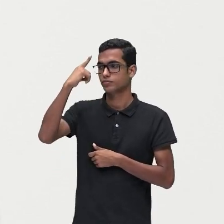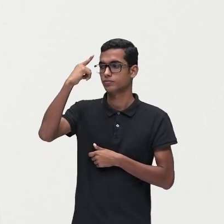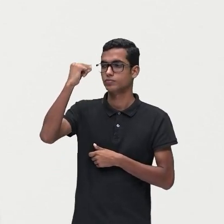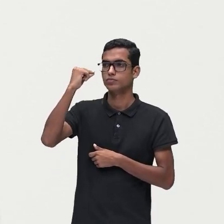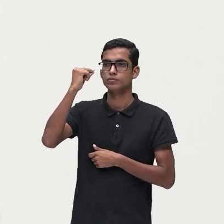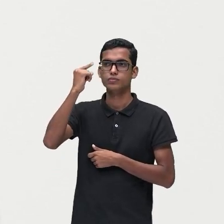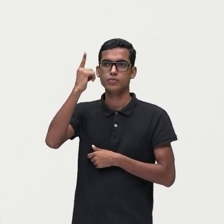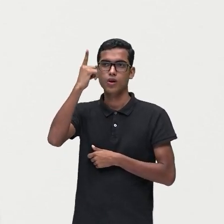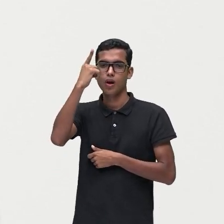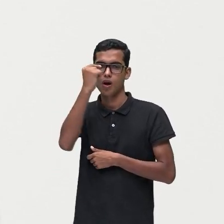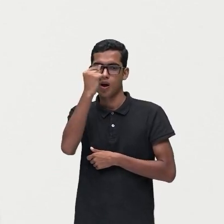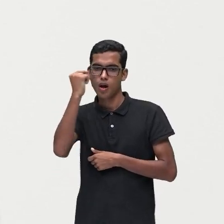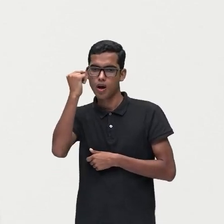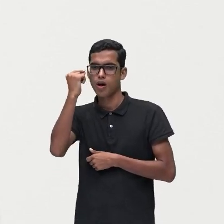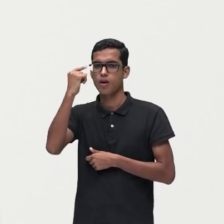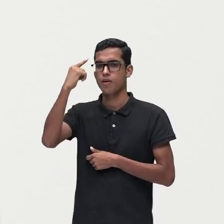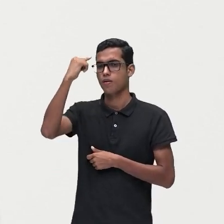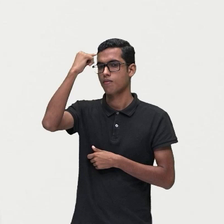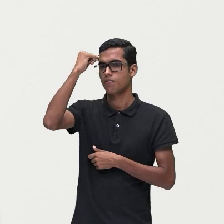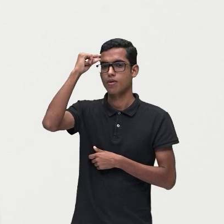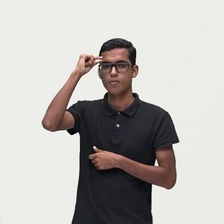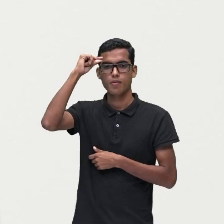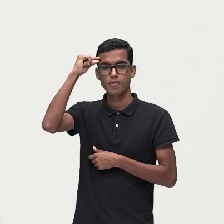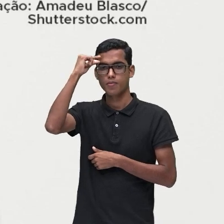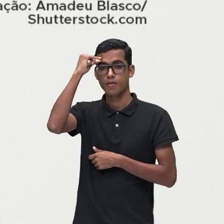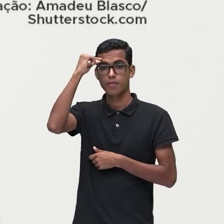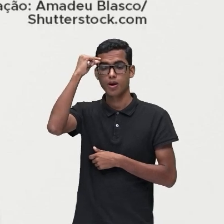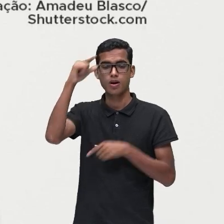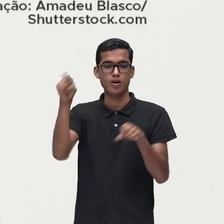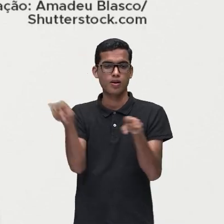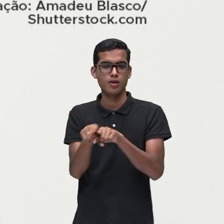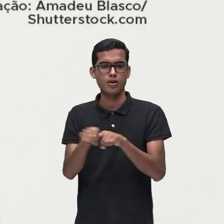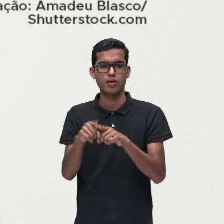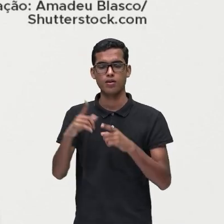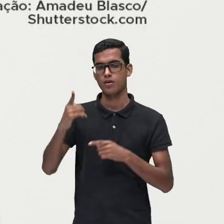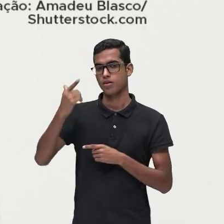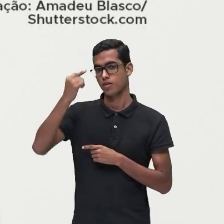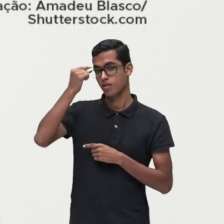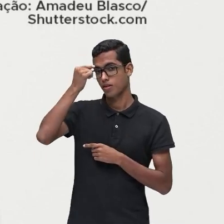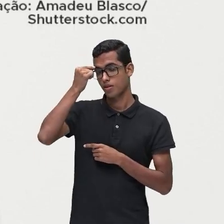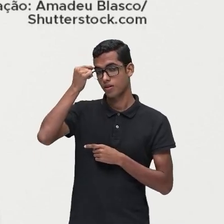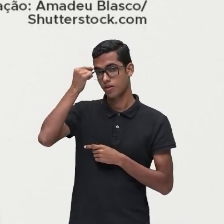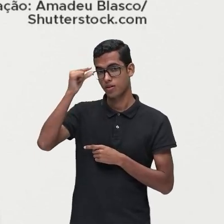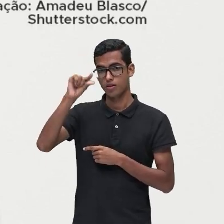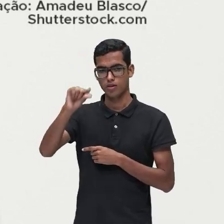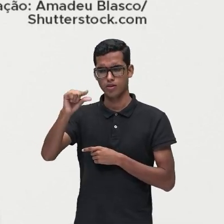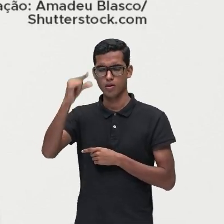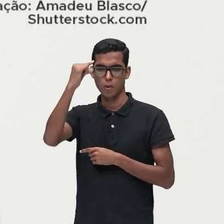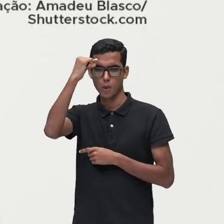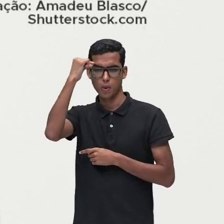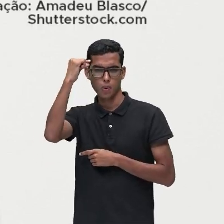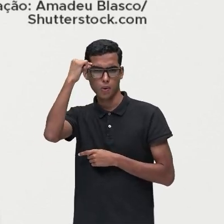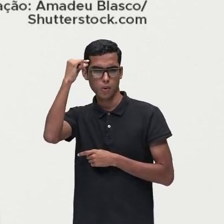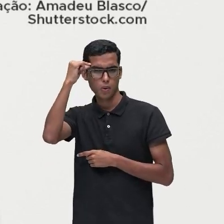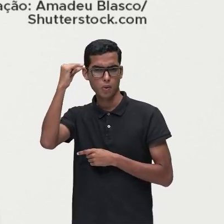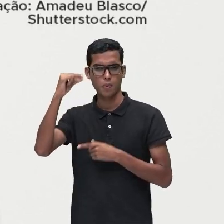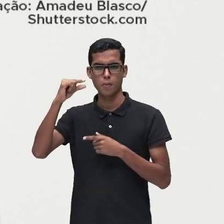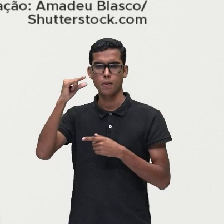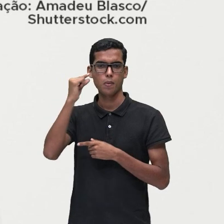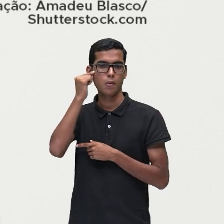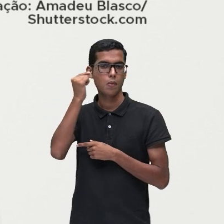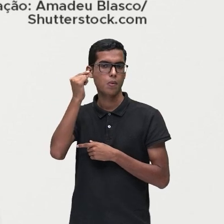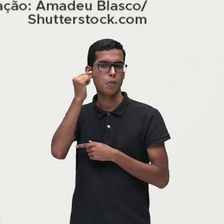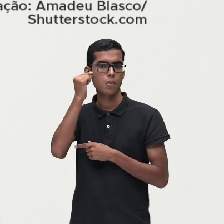de unhas. Observem aí na nossa imagem que a gente tem o ponto de apoio já, né, em